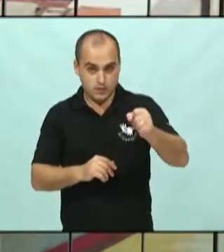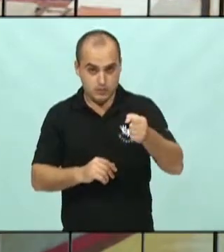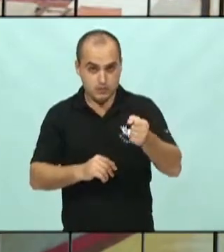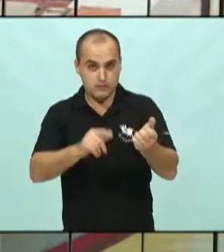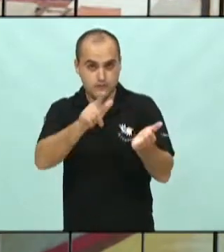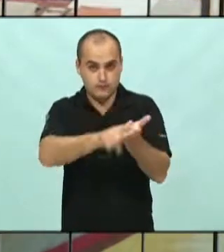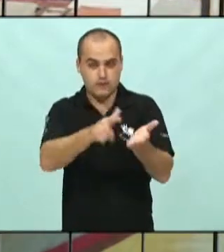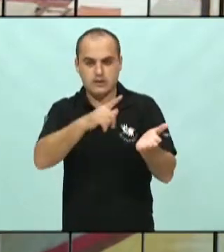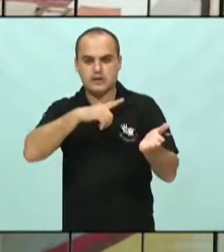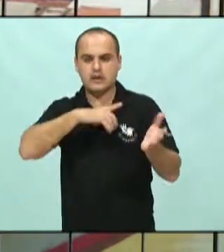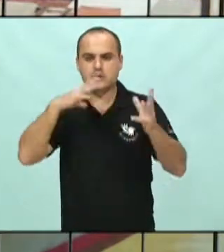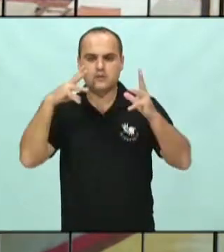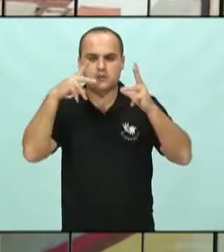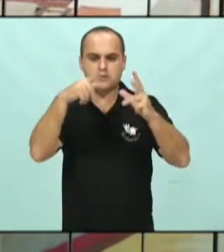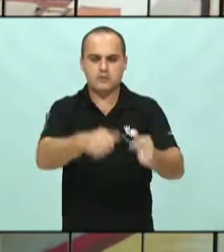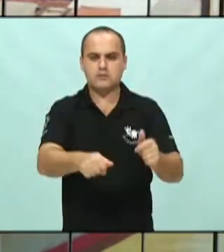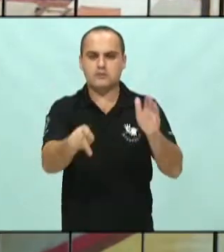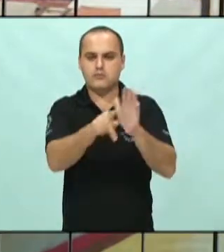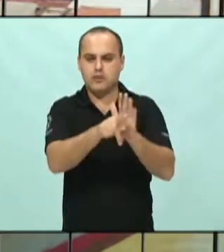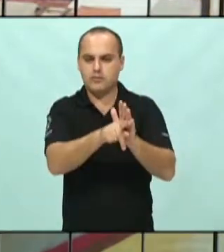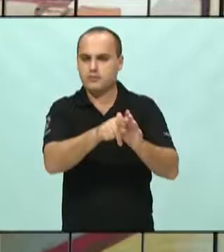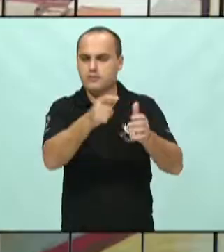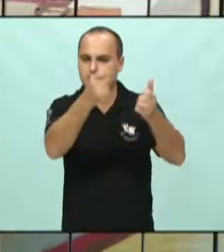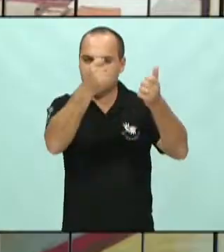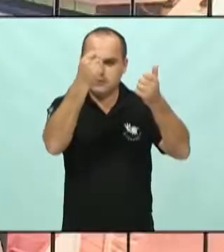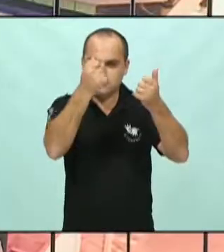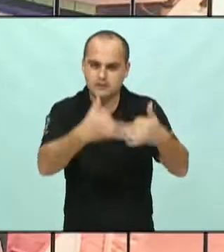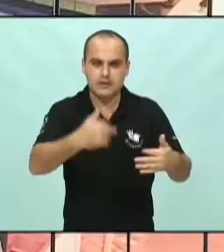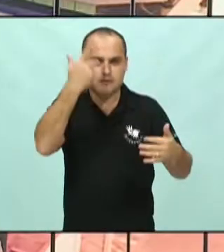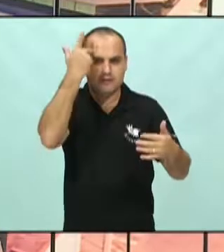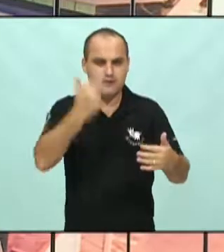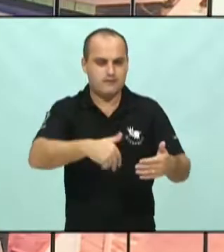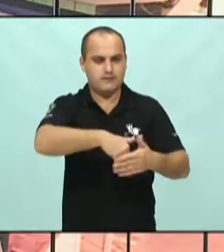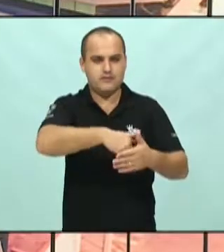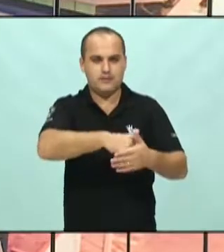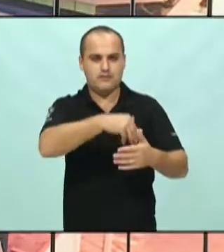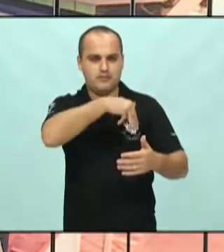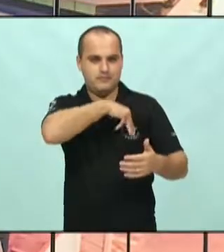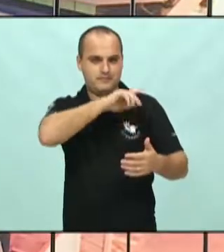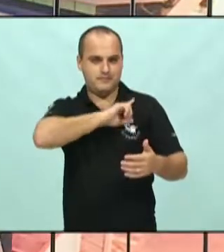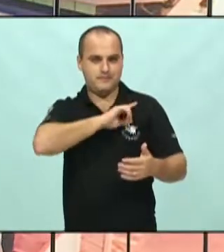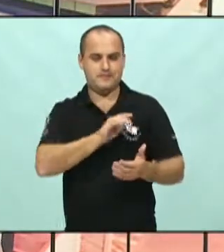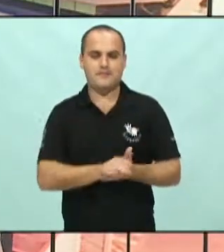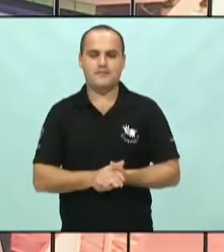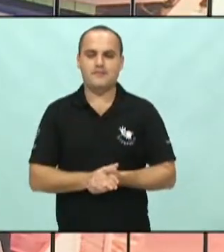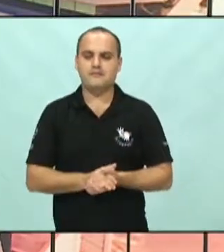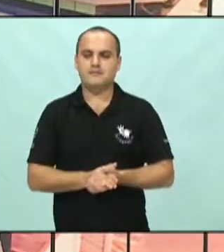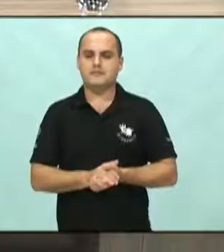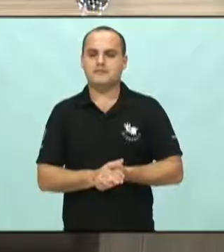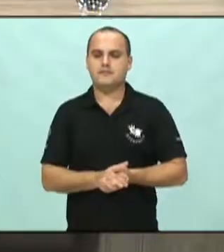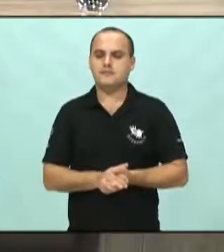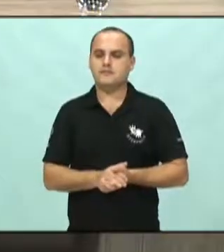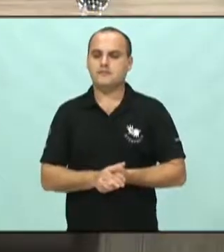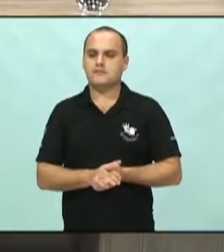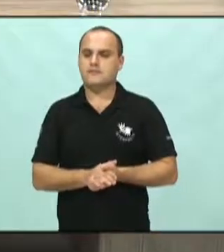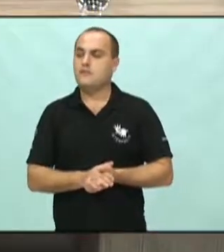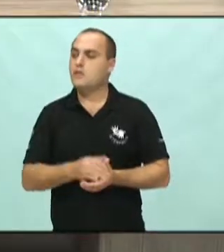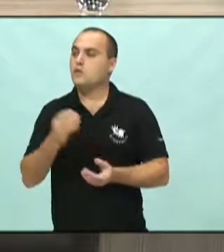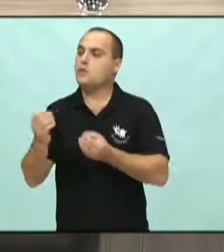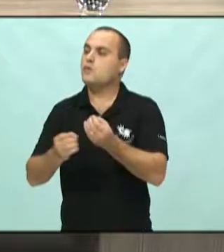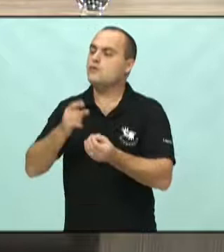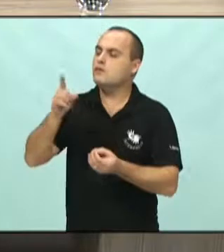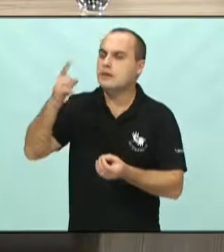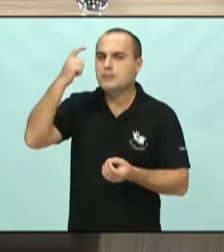feitos da história do clube, as principais passagens, tudo está registrado. E como que você calibrou a edição, o recorte, do que eu